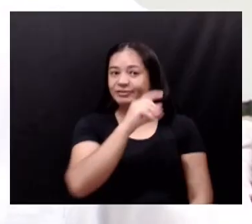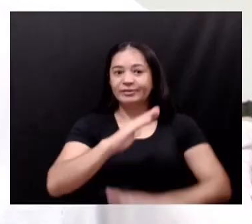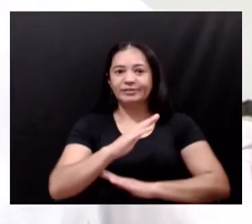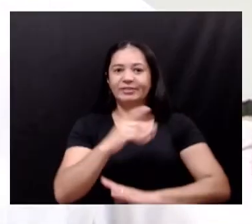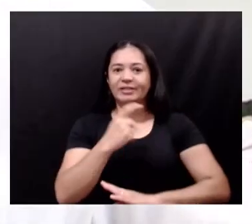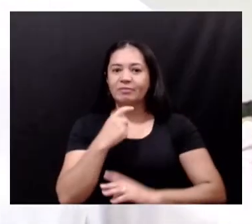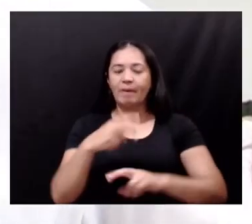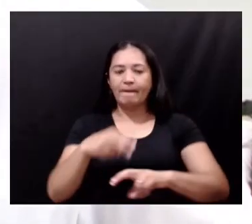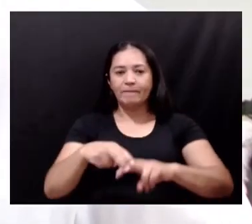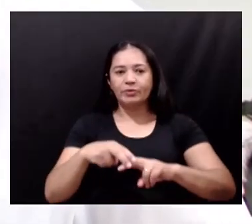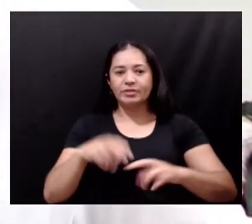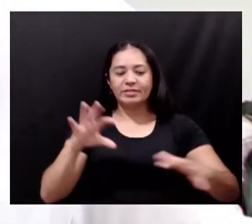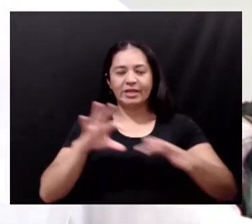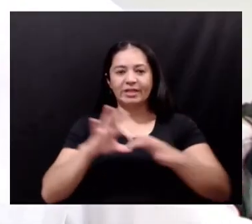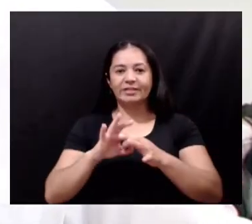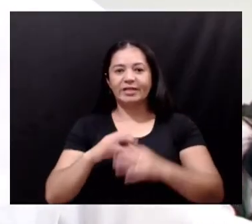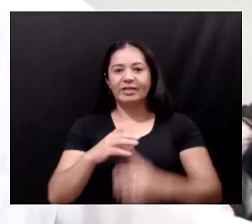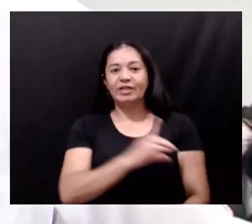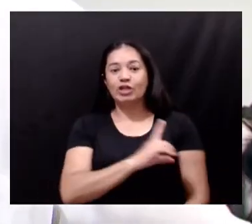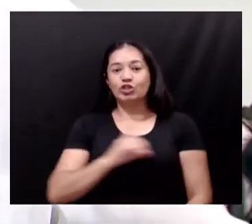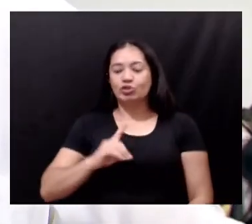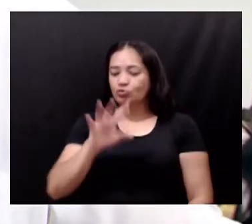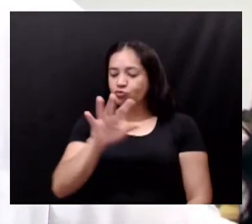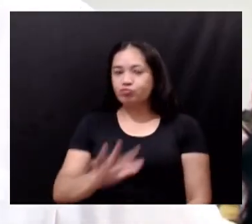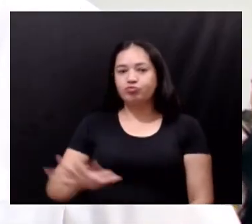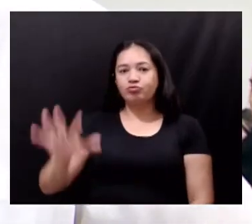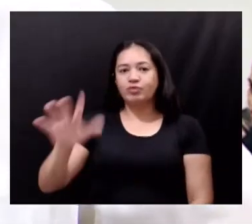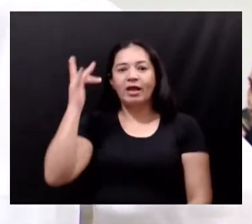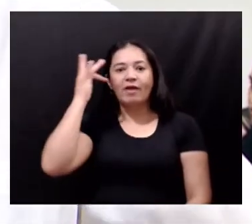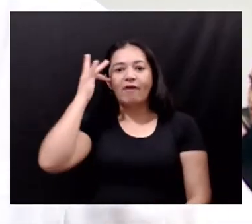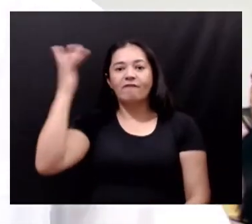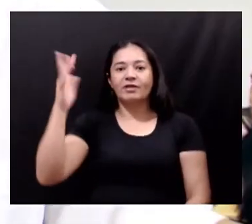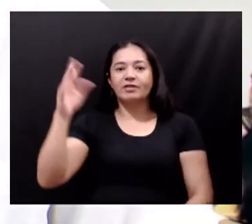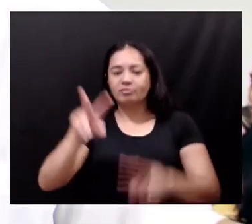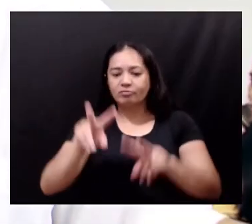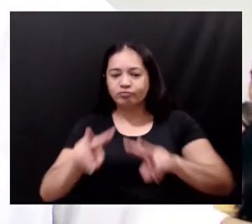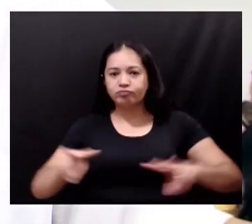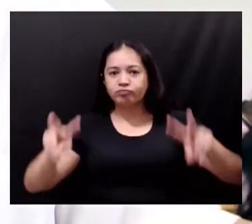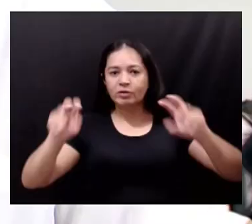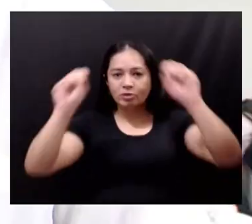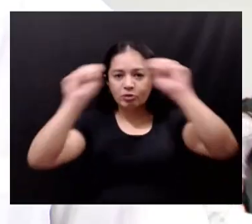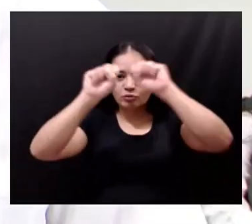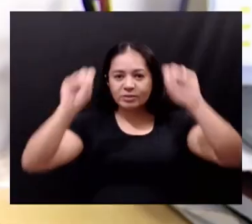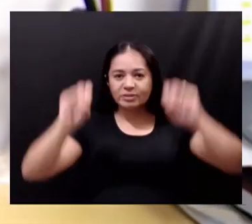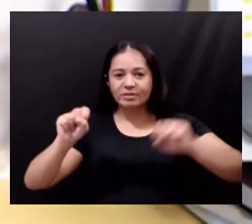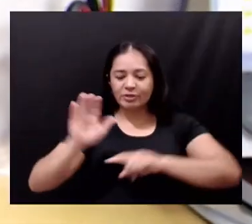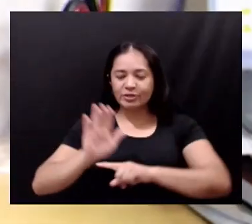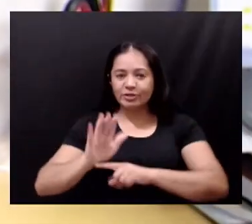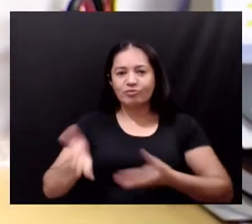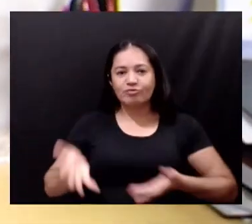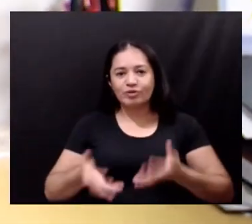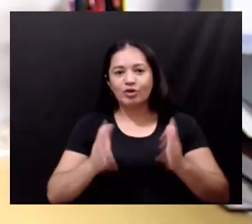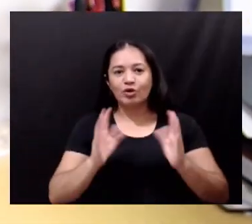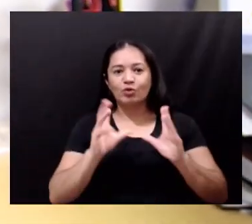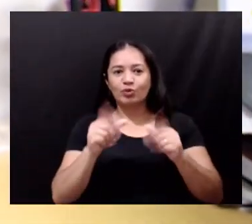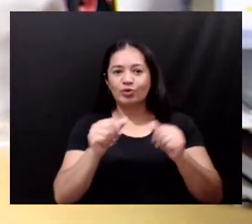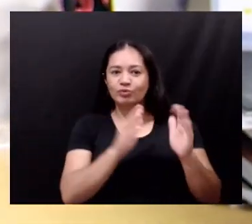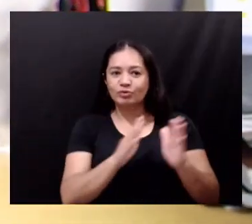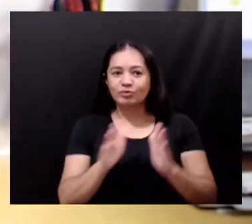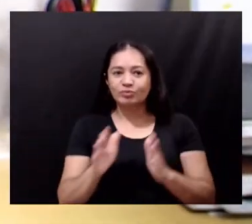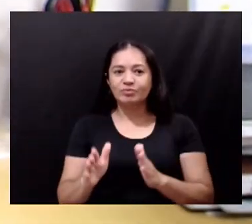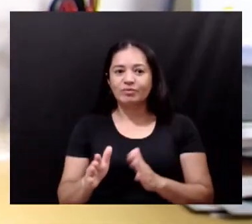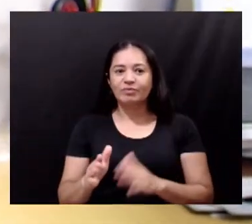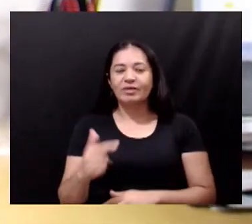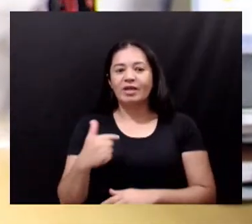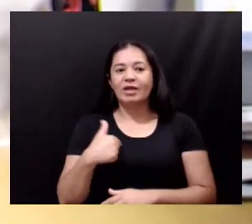diretoria geral. E isso facilita ter uma visão sistemática e poder colaborar com todos os processos aqui da Câmara. Para mim, o importante